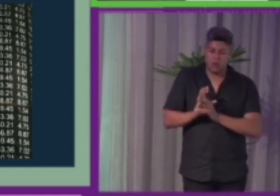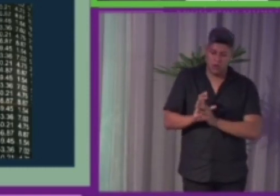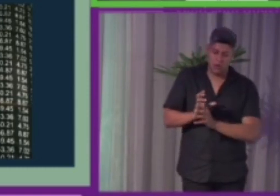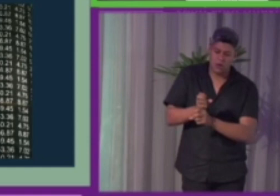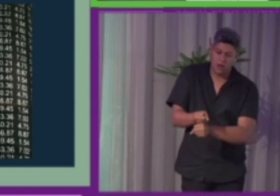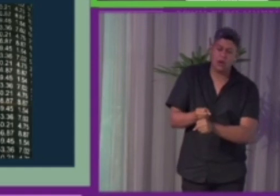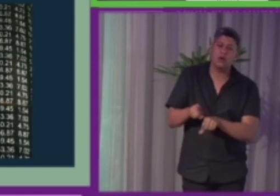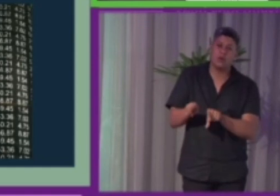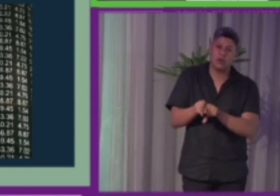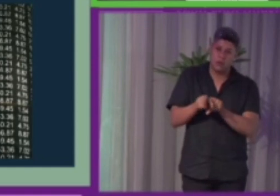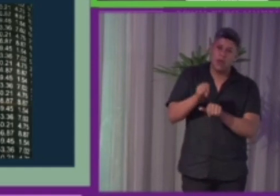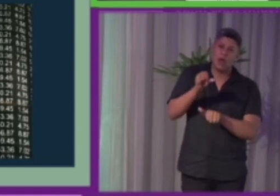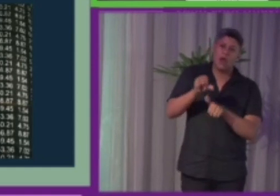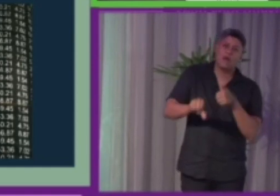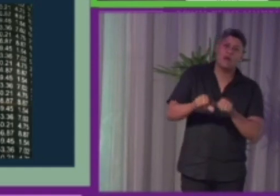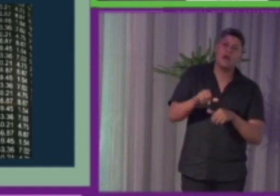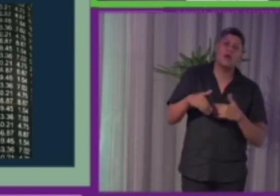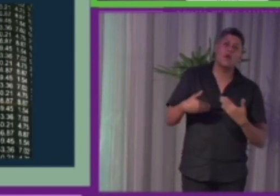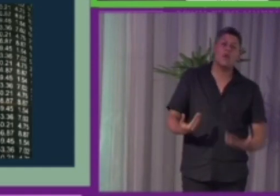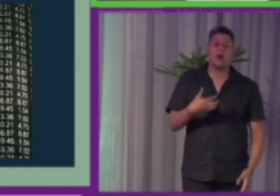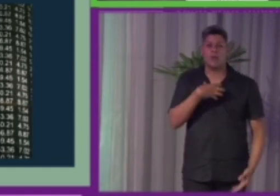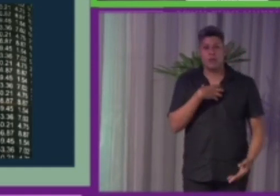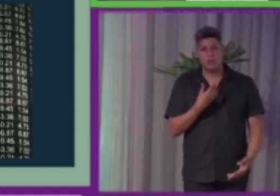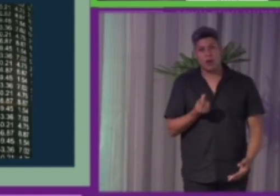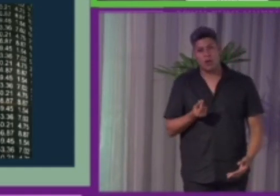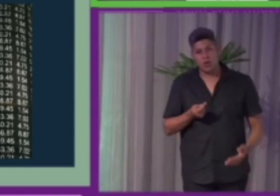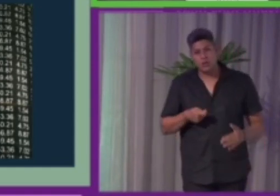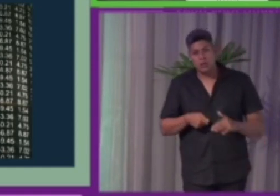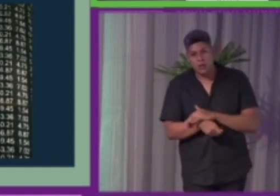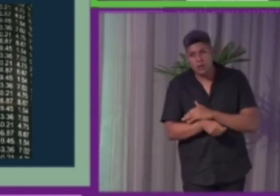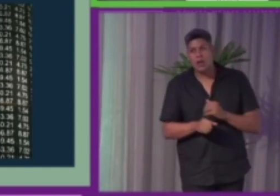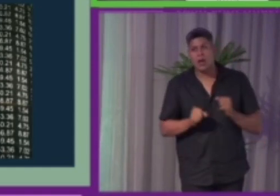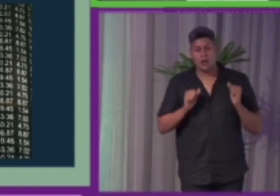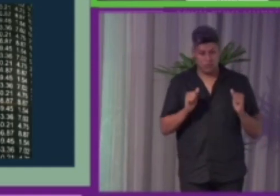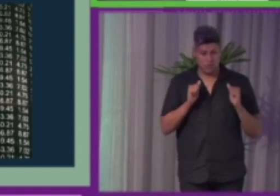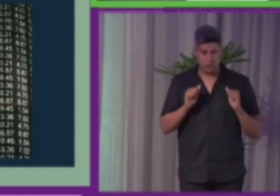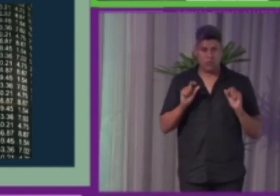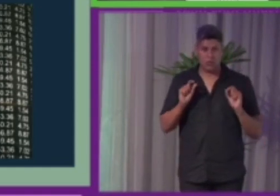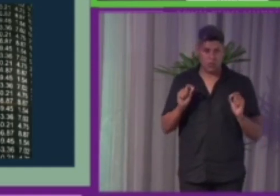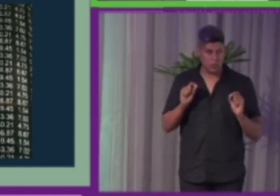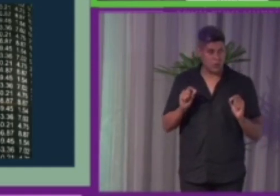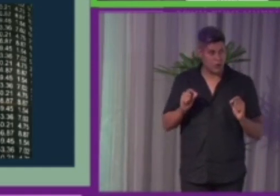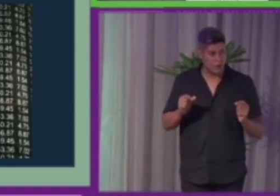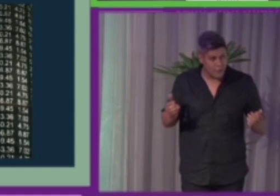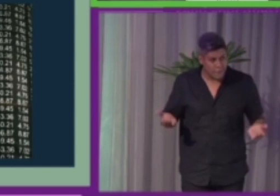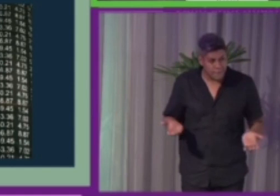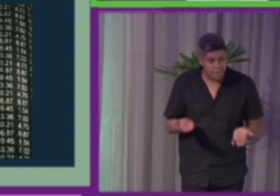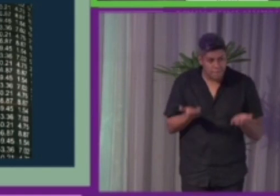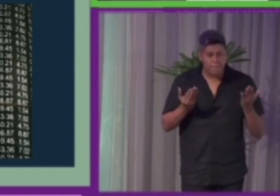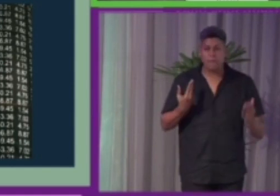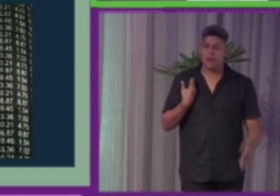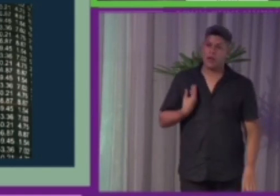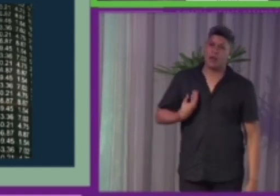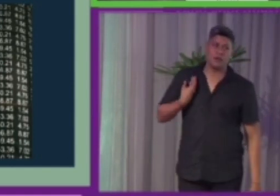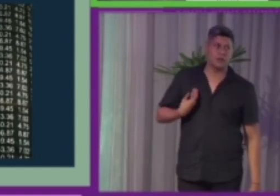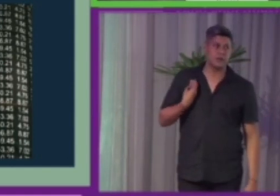e avaliar qual seria o impacto orçamentário e a possibilidade de realmente levar isso para uma